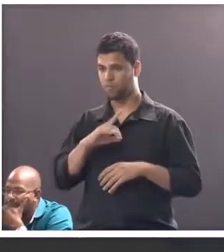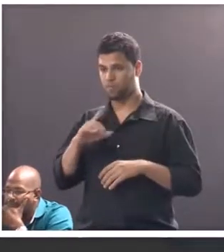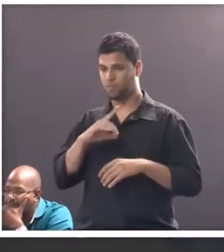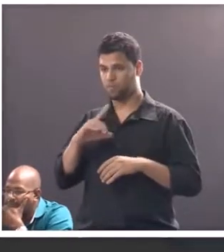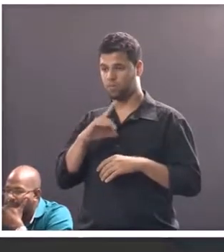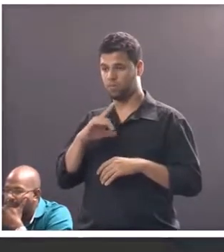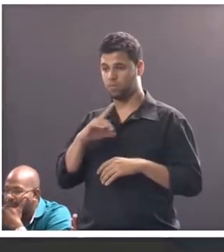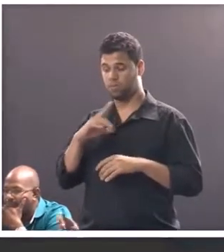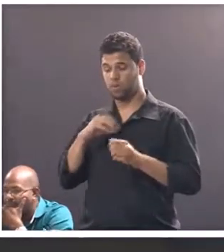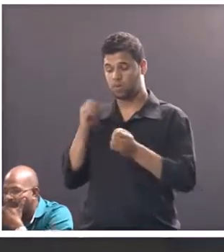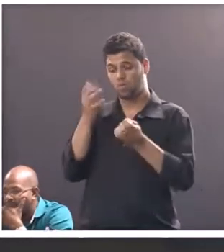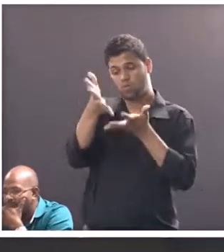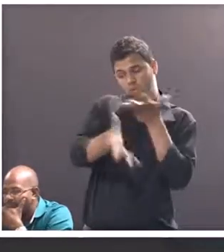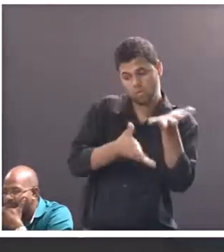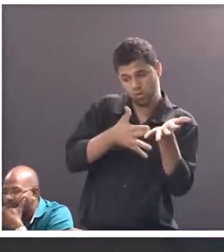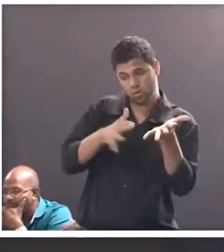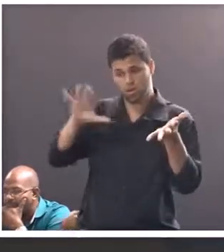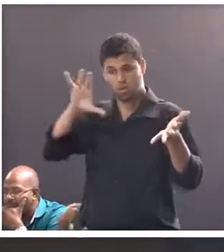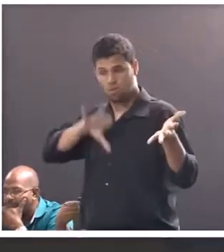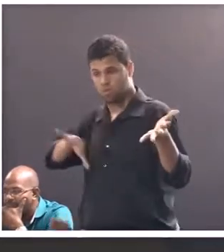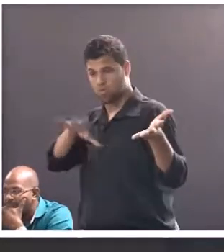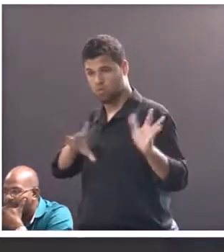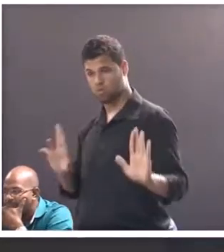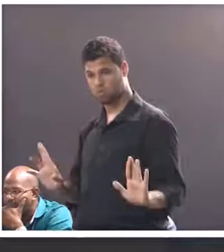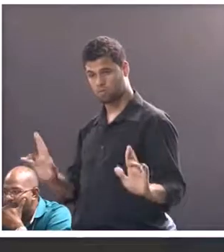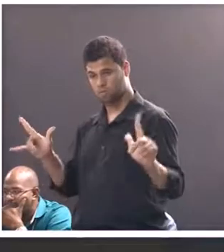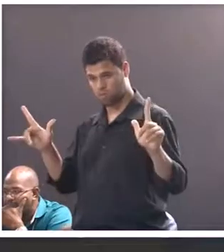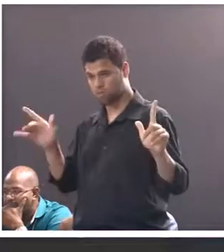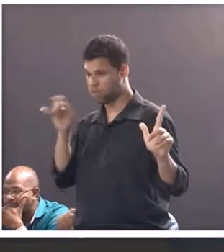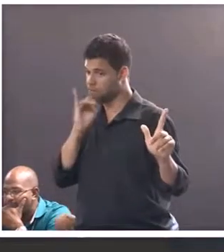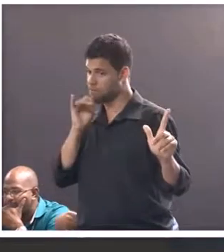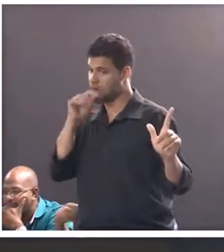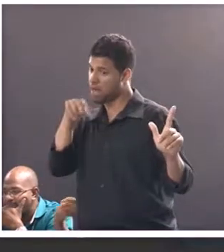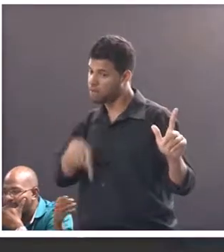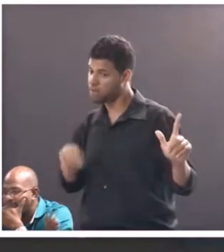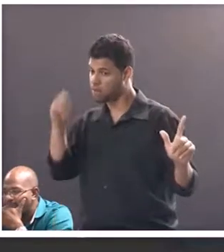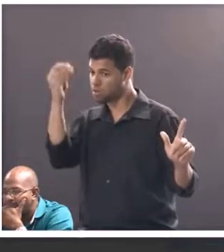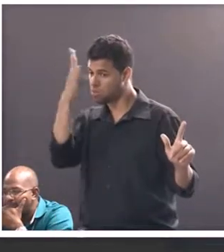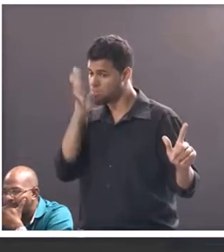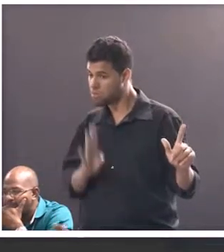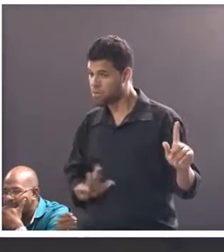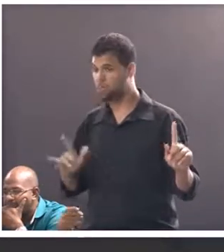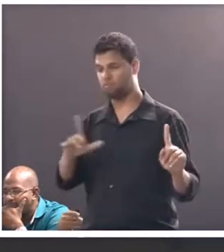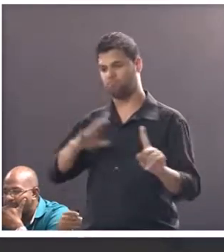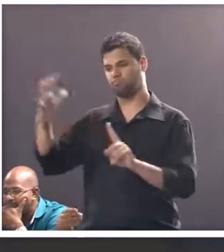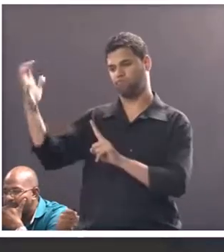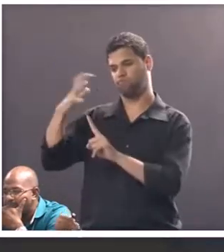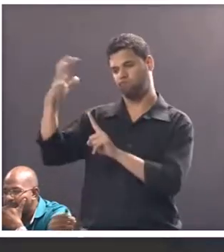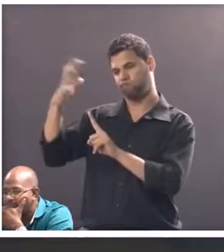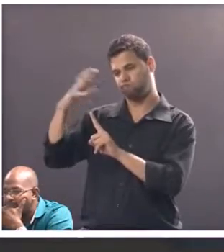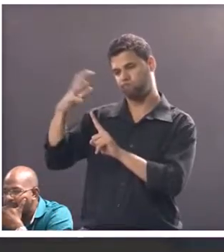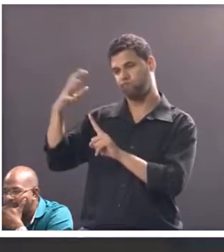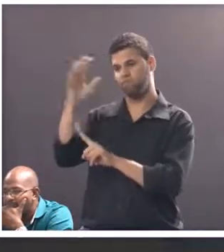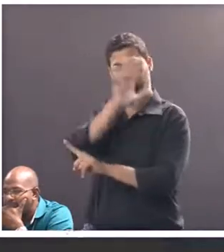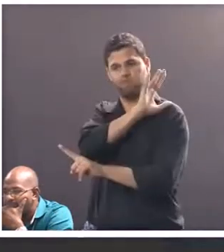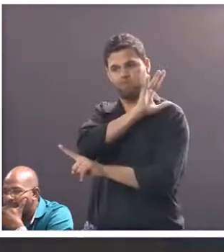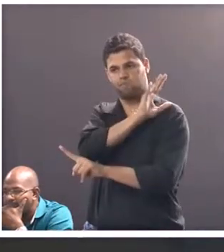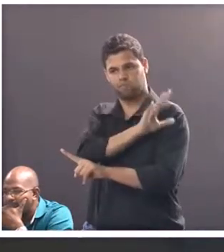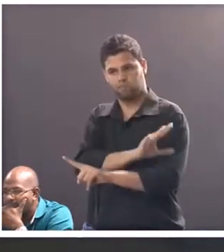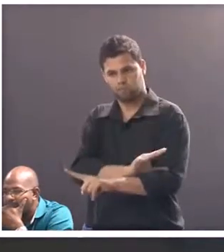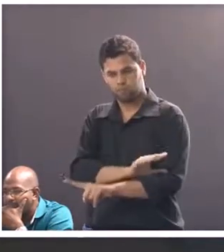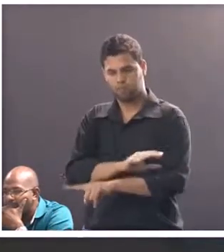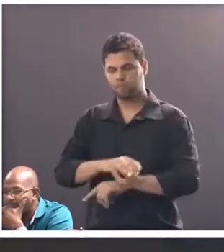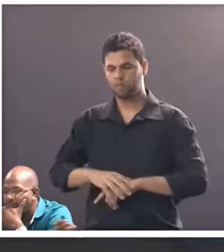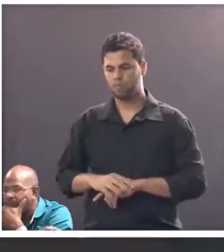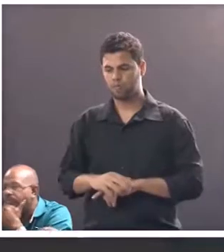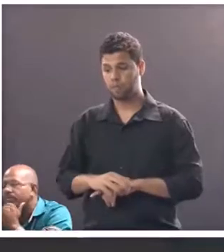a língua brasileira de sinais e o português. Por estarmos no Brasil, tem influenciamento cultural, tem uma influência